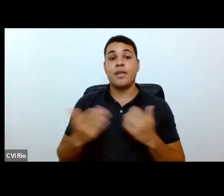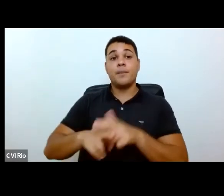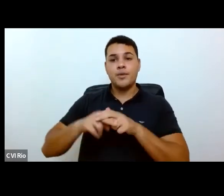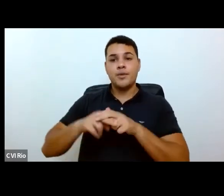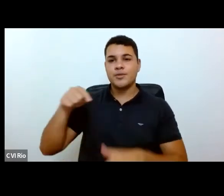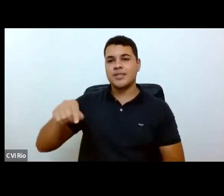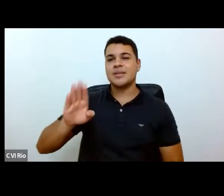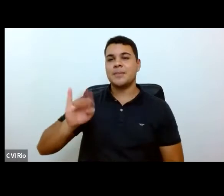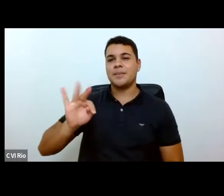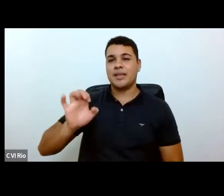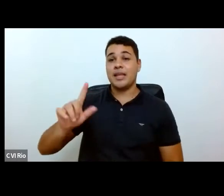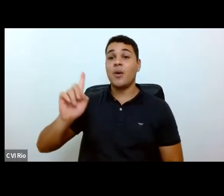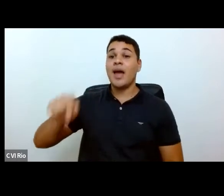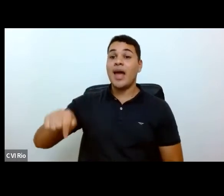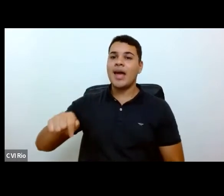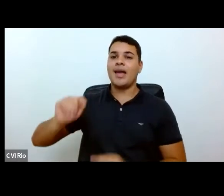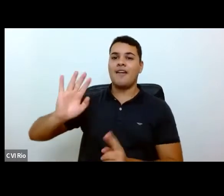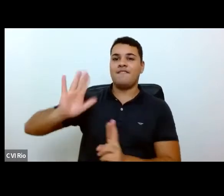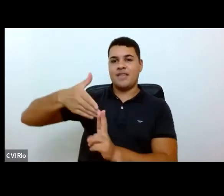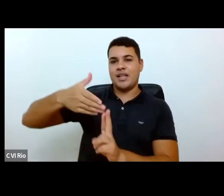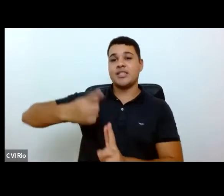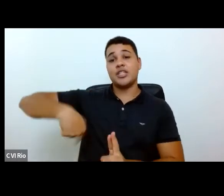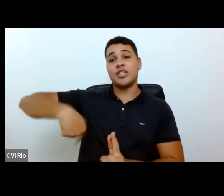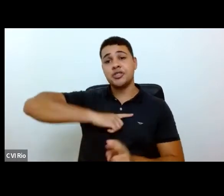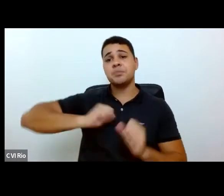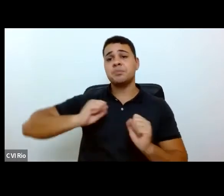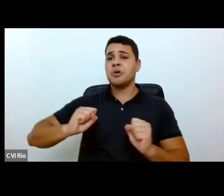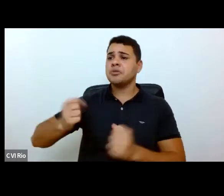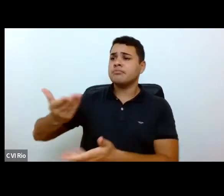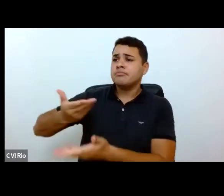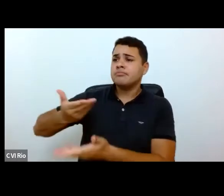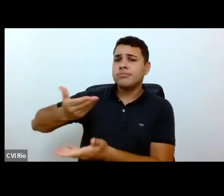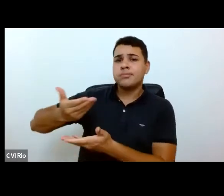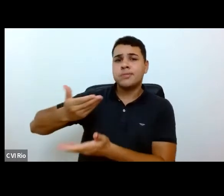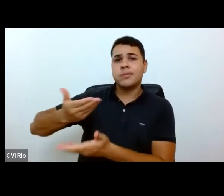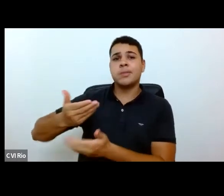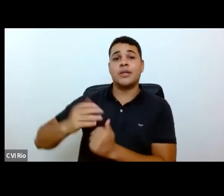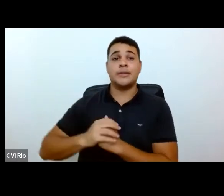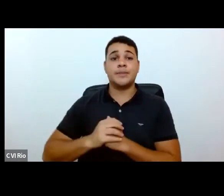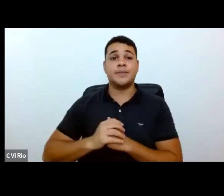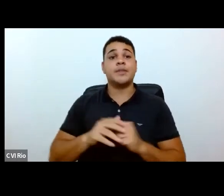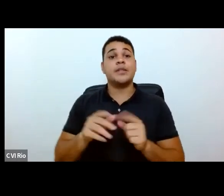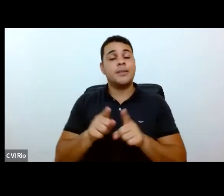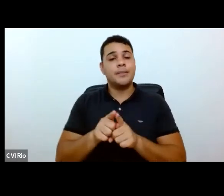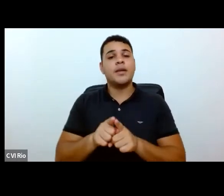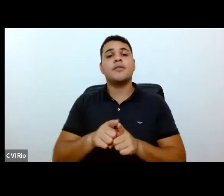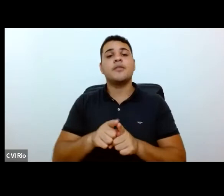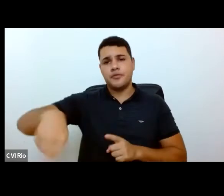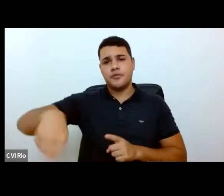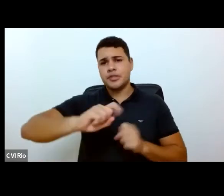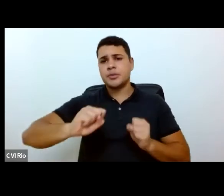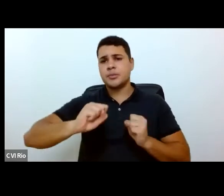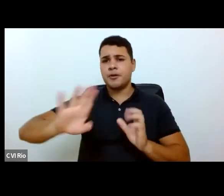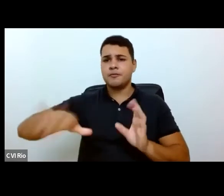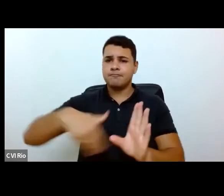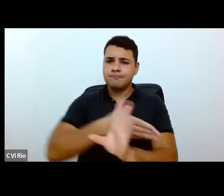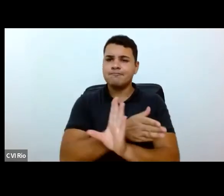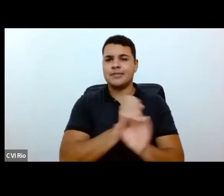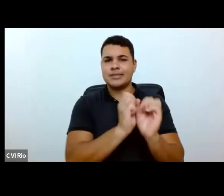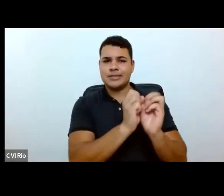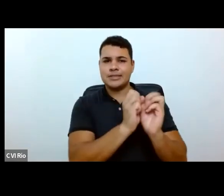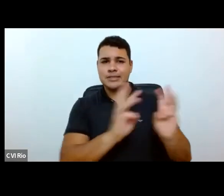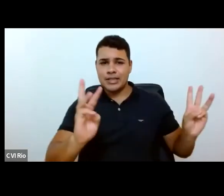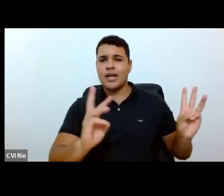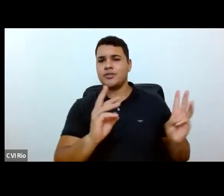referência muito grande, né? Acredito que a gente pode trocar bastante. É, existem referências de procura, né, para vocês conhecerem. É uma instituição